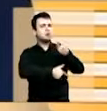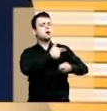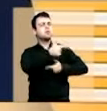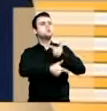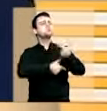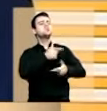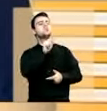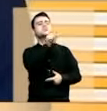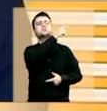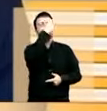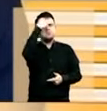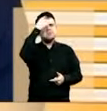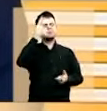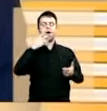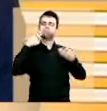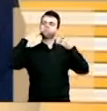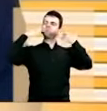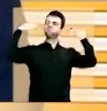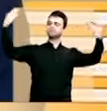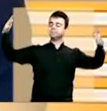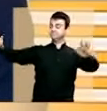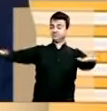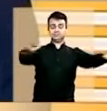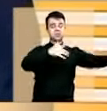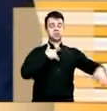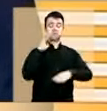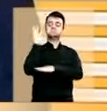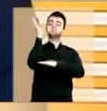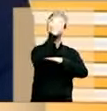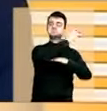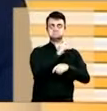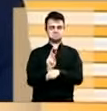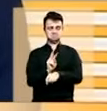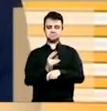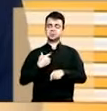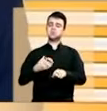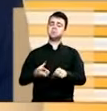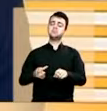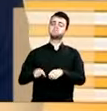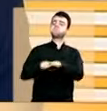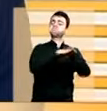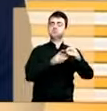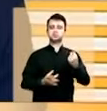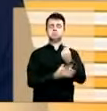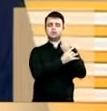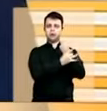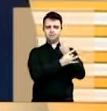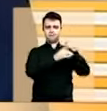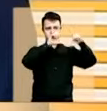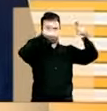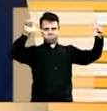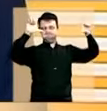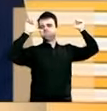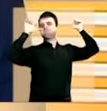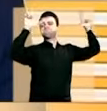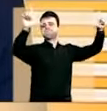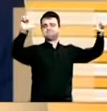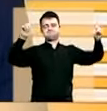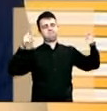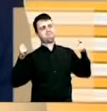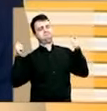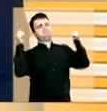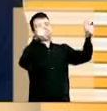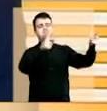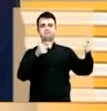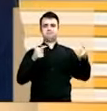as empresas usam isso como uma grife. Olha, eu sou sustentável. Um slogan. Um slogan, né?